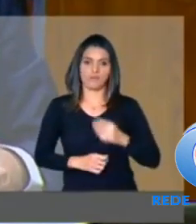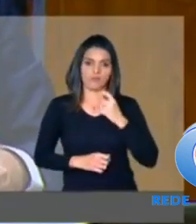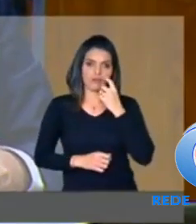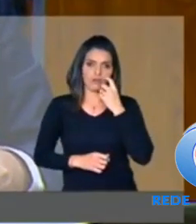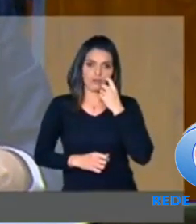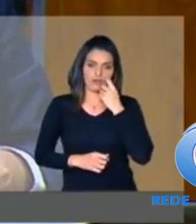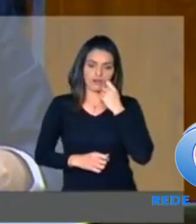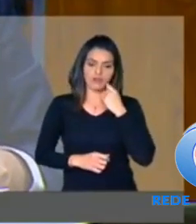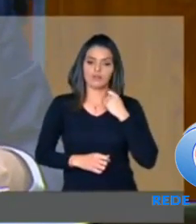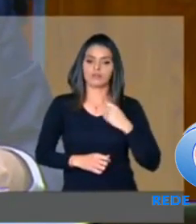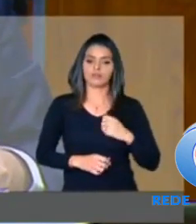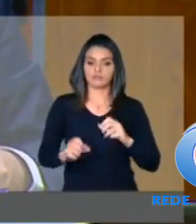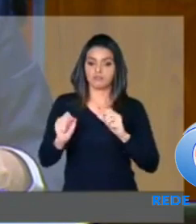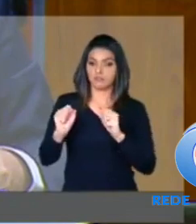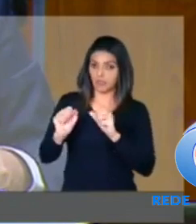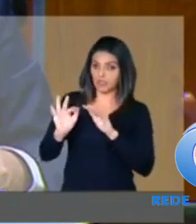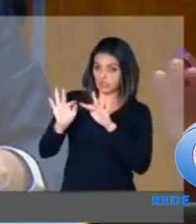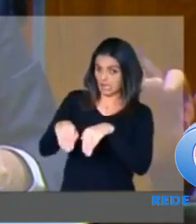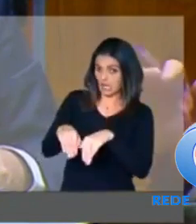Dá para encerrar?